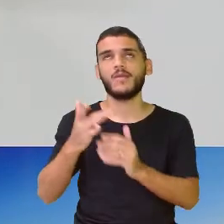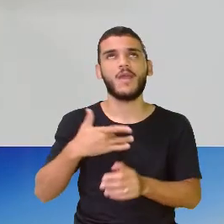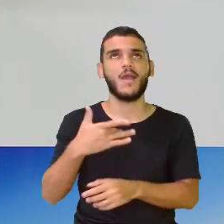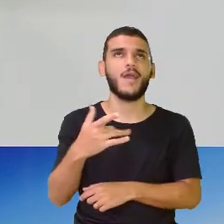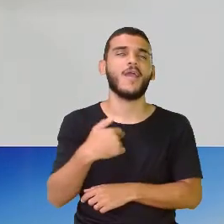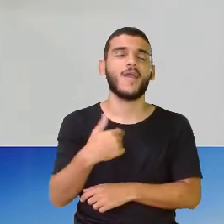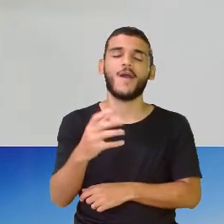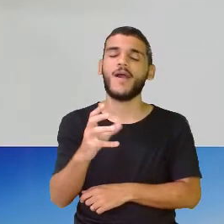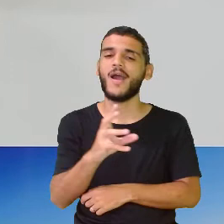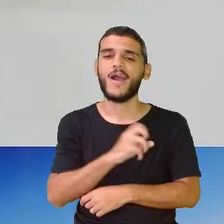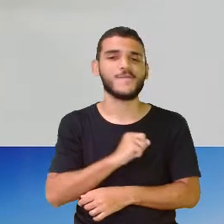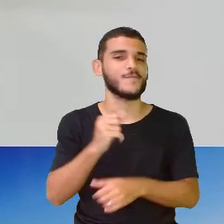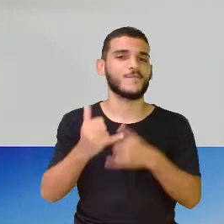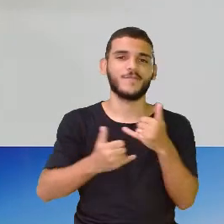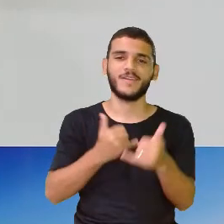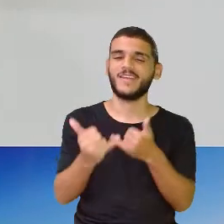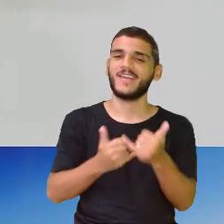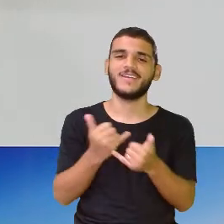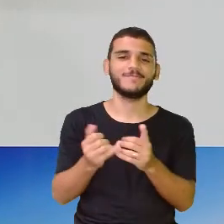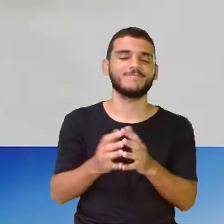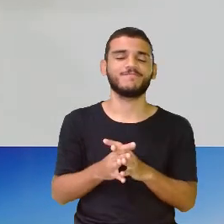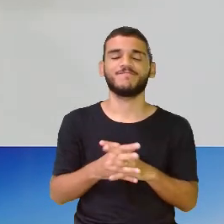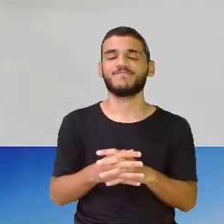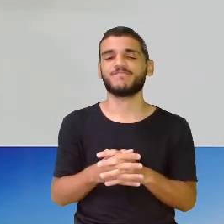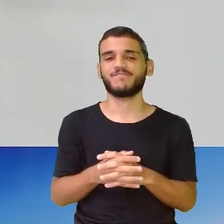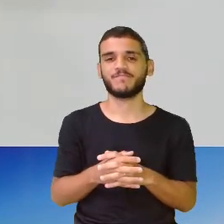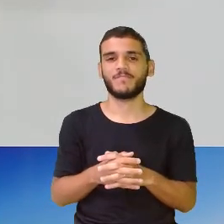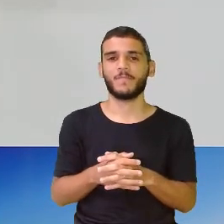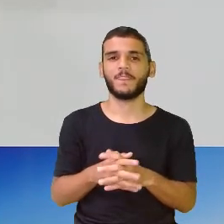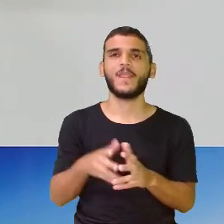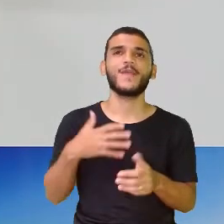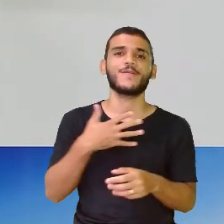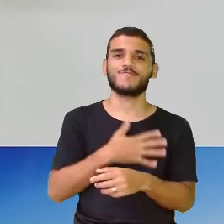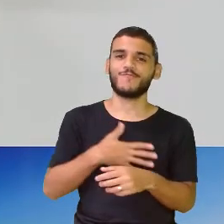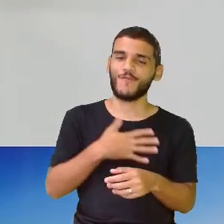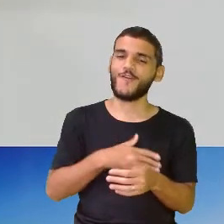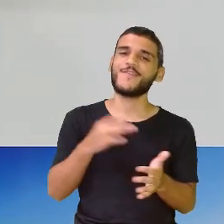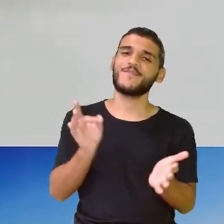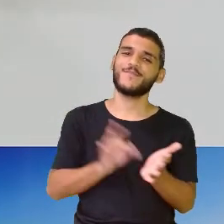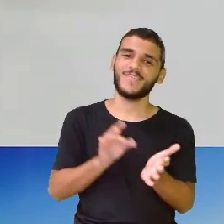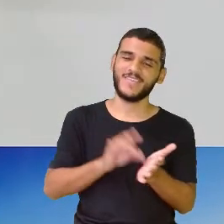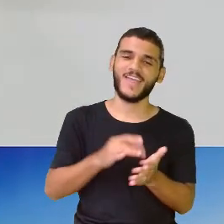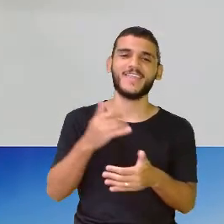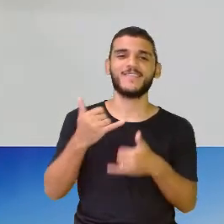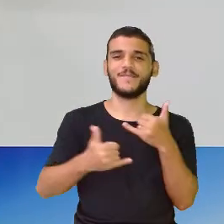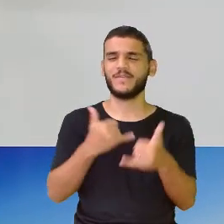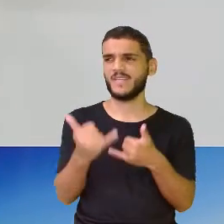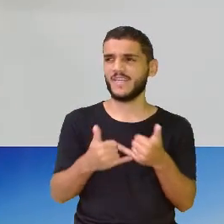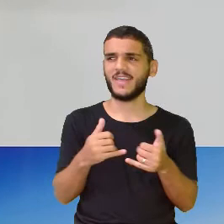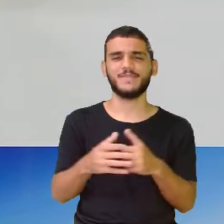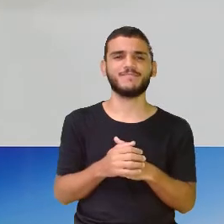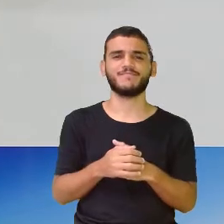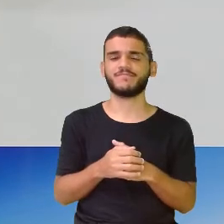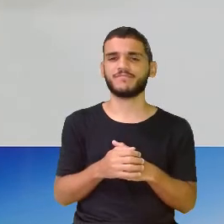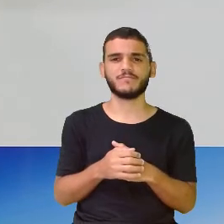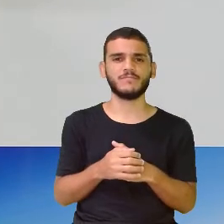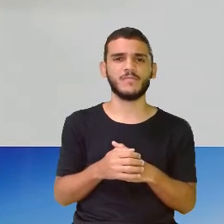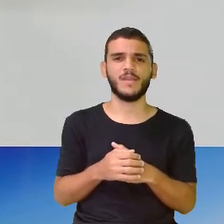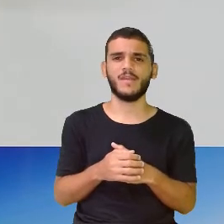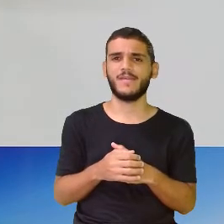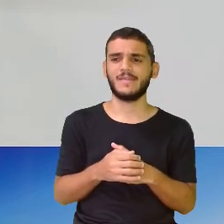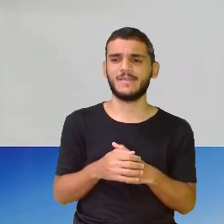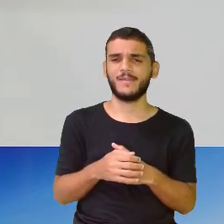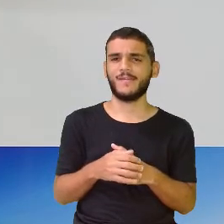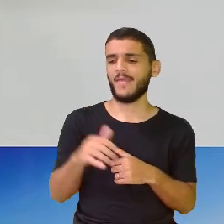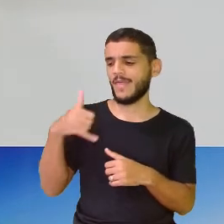Maravilhoso brincar com todas elas. Eu adoro brincar e gosto mesmo de brincar. Independente da idade, a